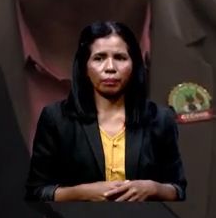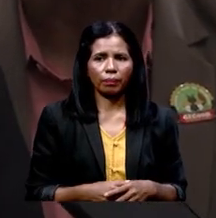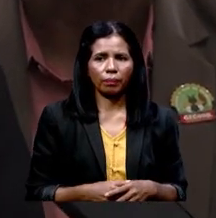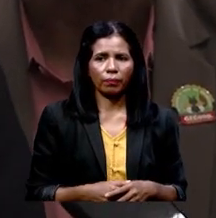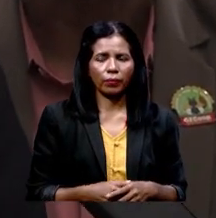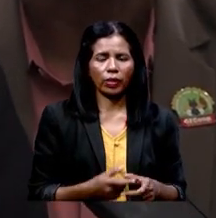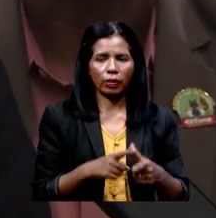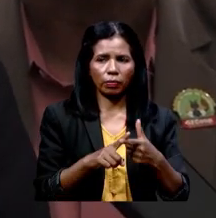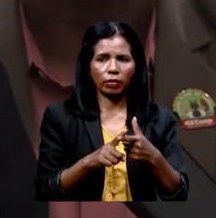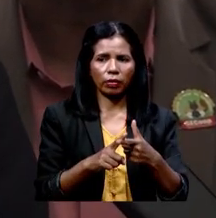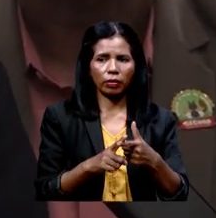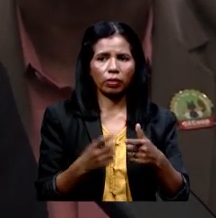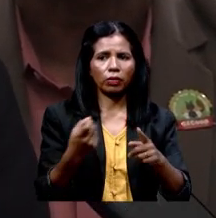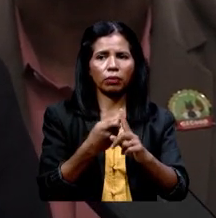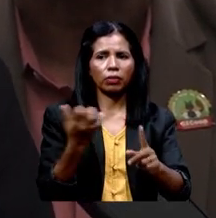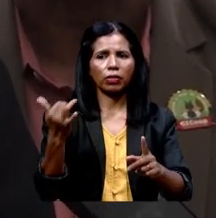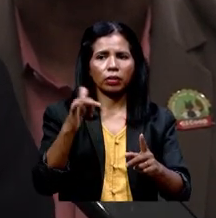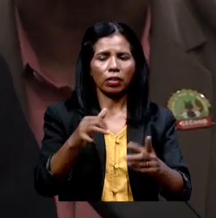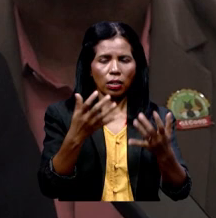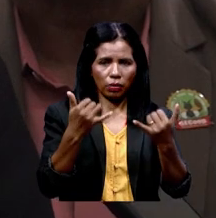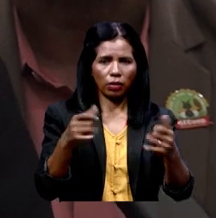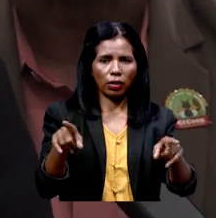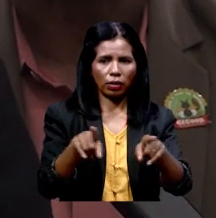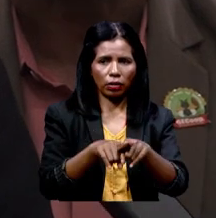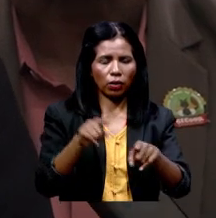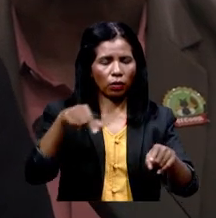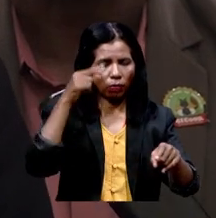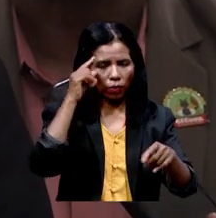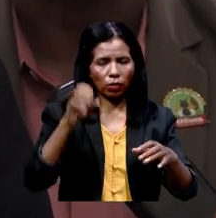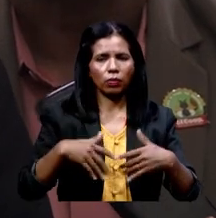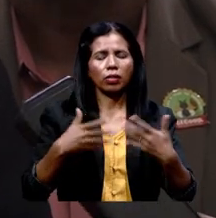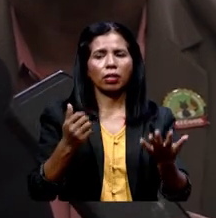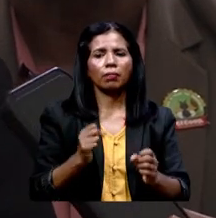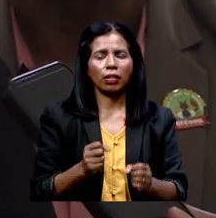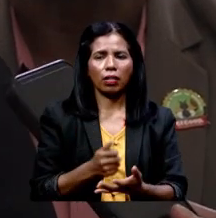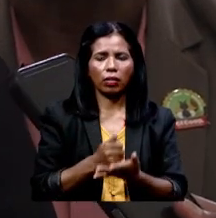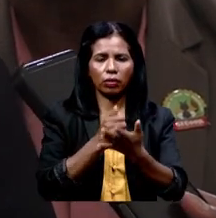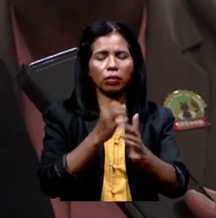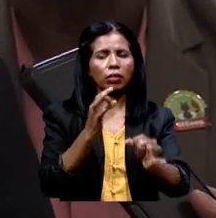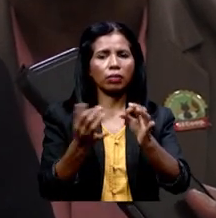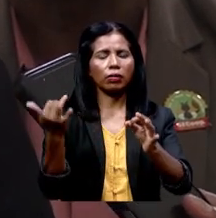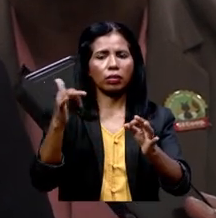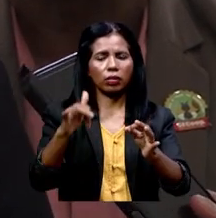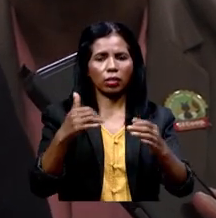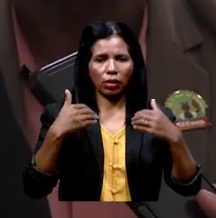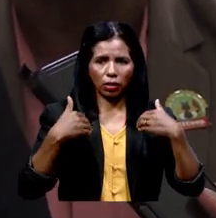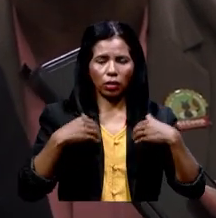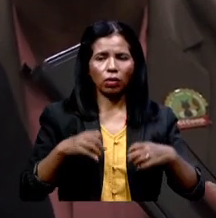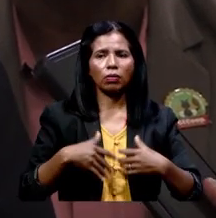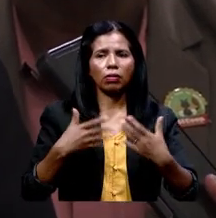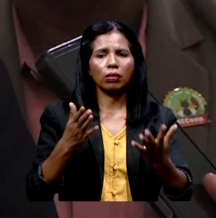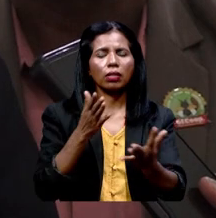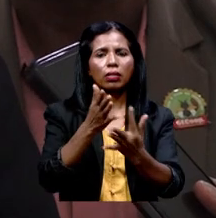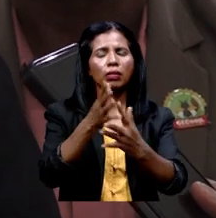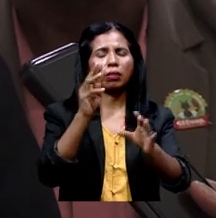pare depois sira husi sira ne produktus ni agora hanesan governo uisa para bel fasilita kuano sira iha produksi uisa para ba asesu